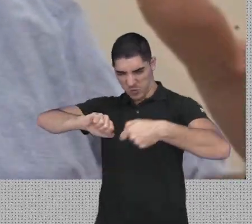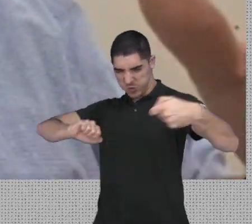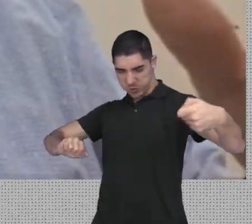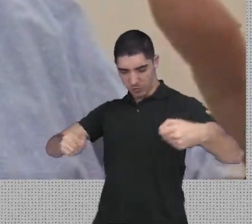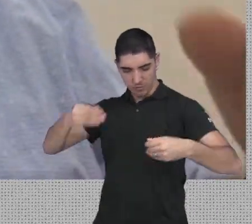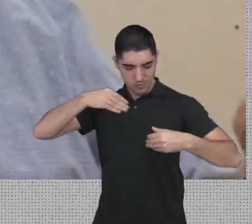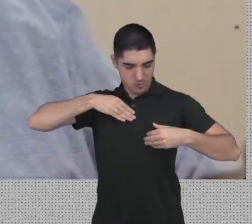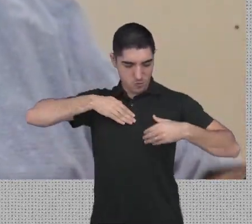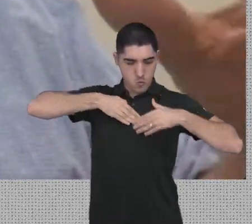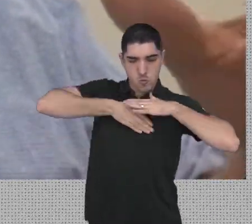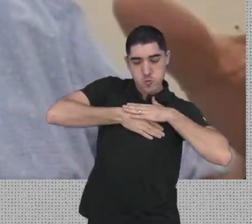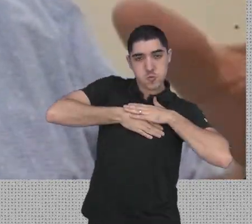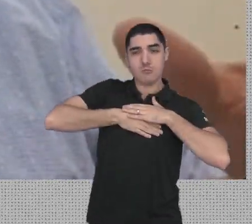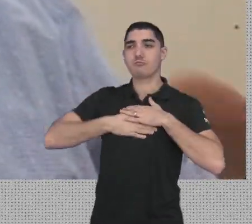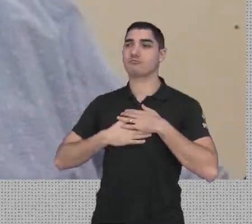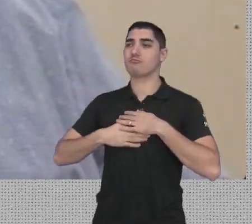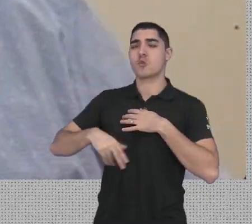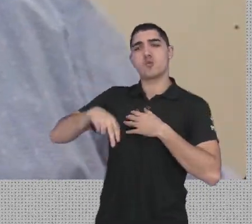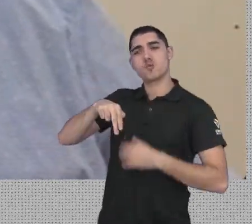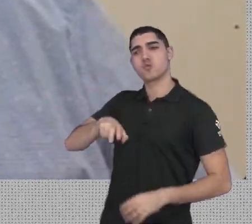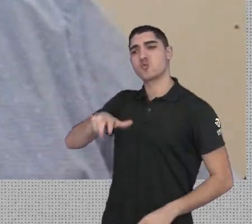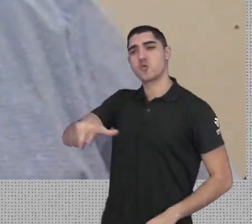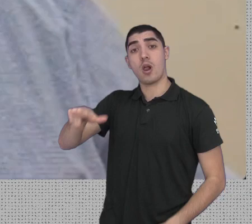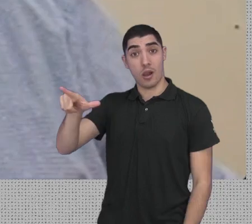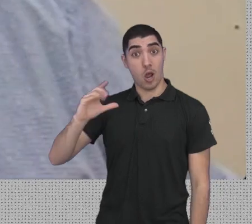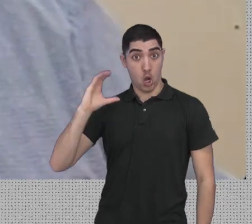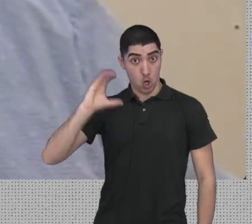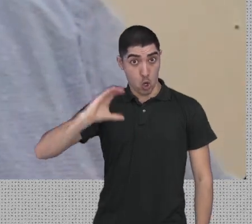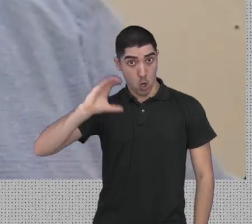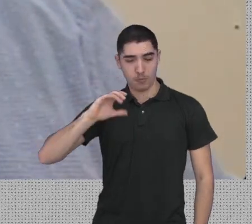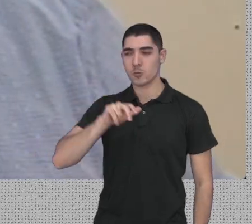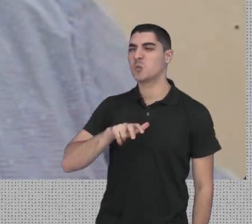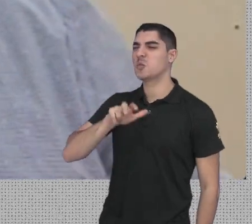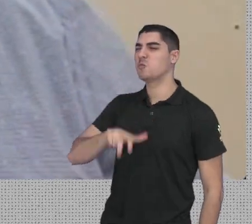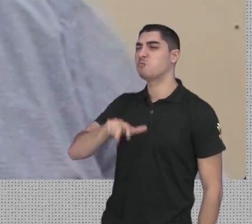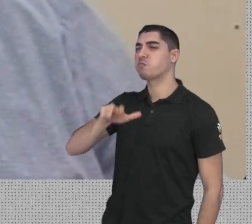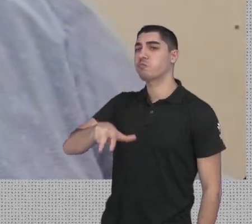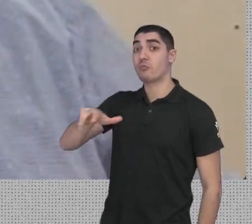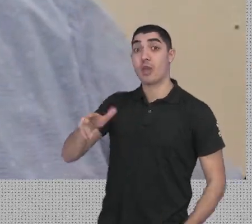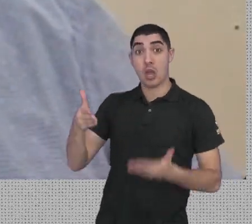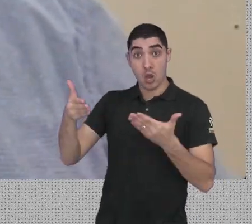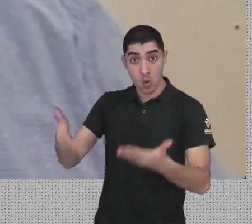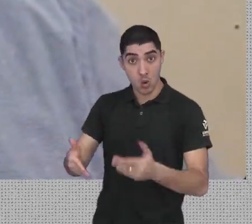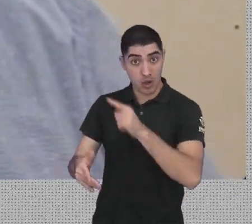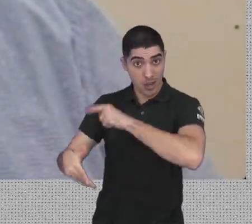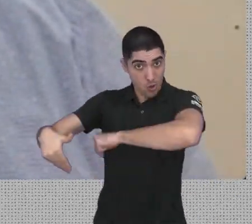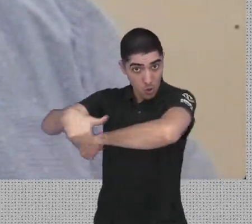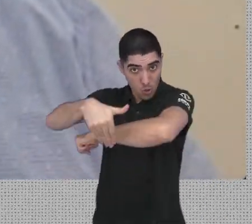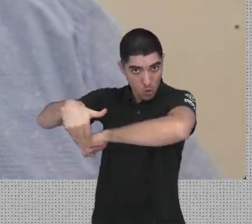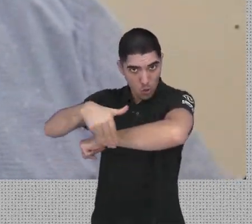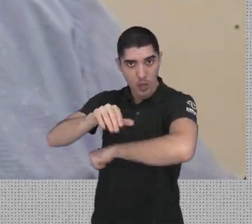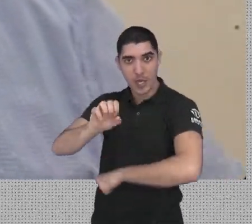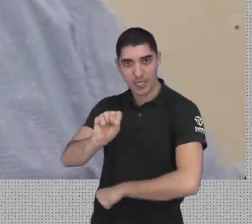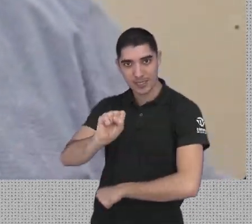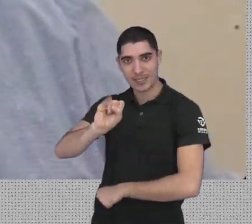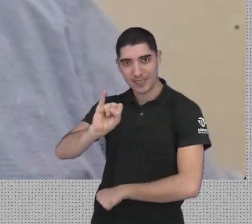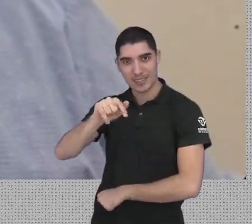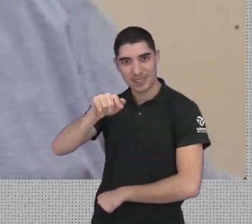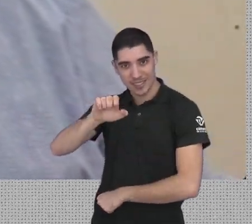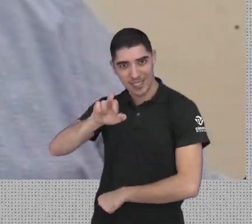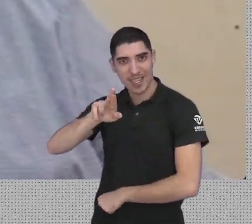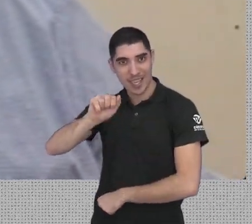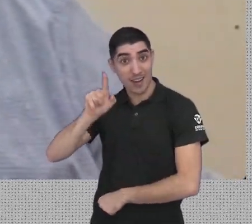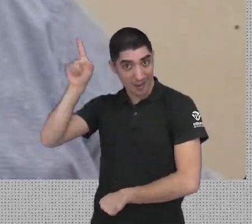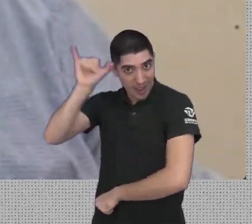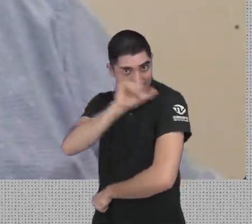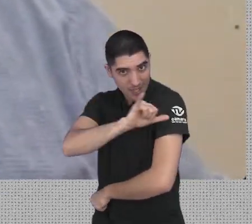areia do Forte, pela areia de Copacabana. Ao chegar junto à rua, que hoje tem o nome de Siqueira Campos, caminhando pela